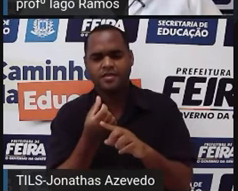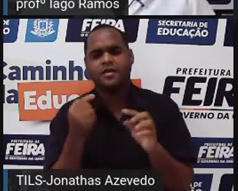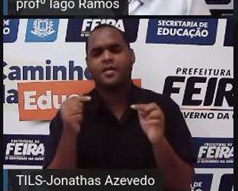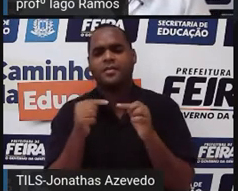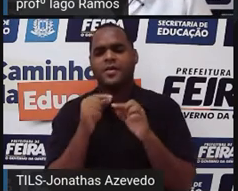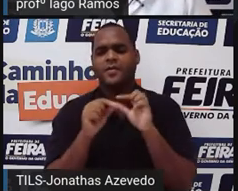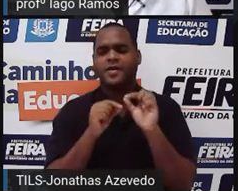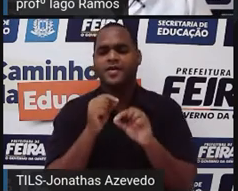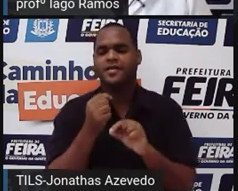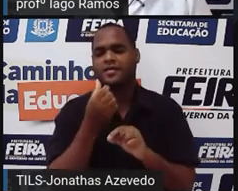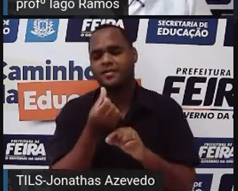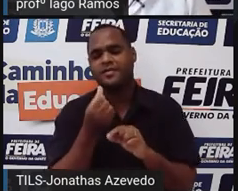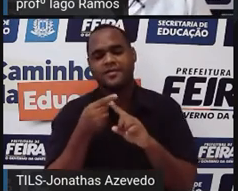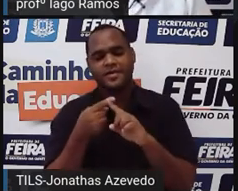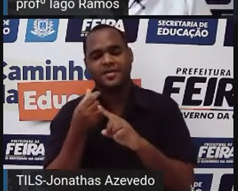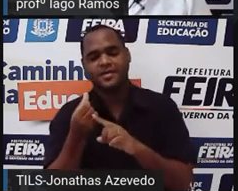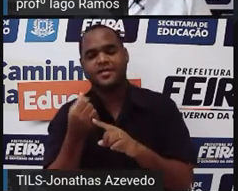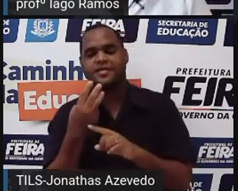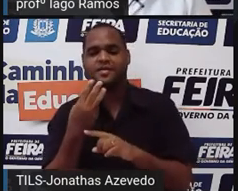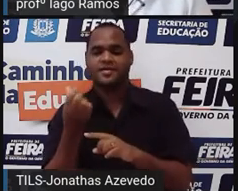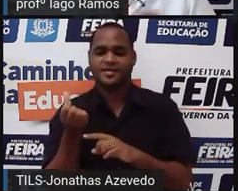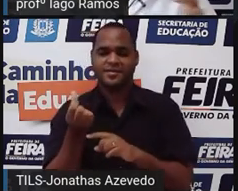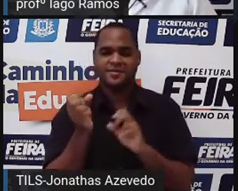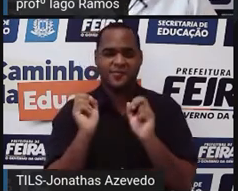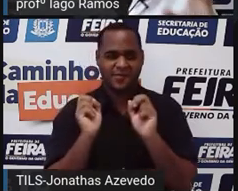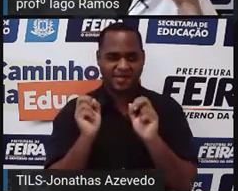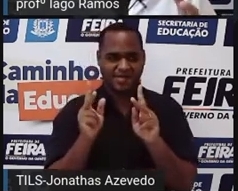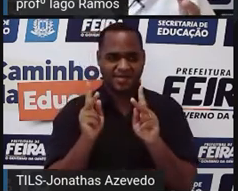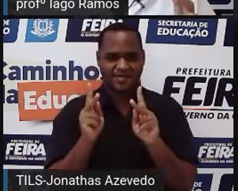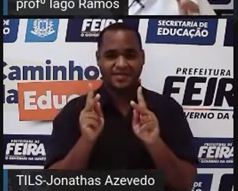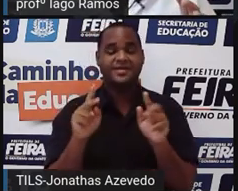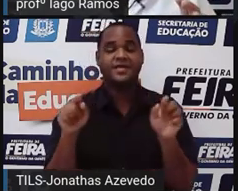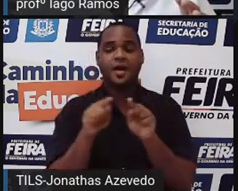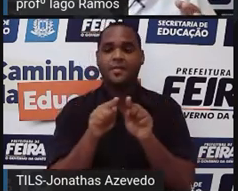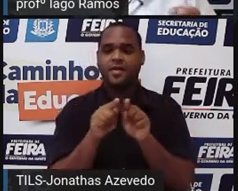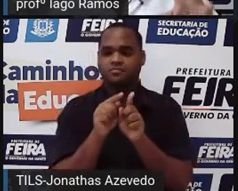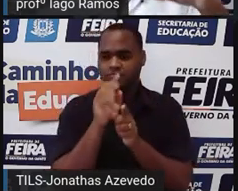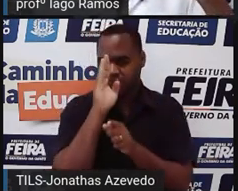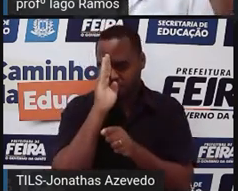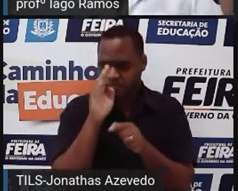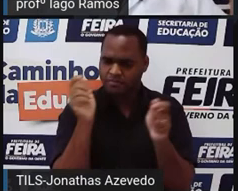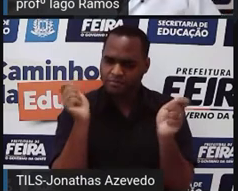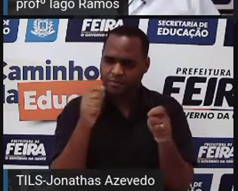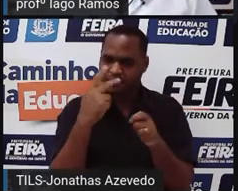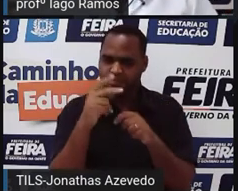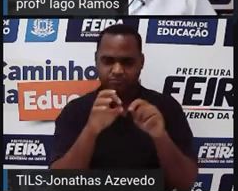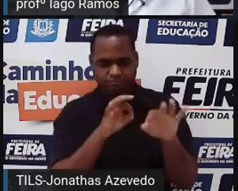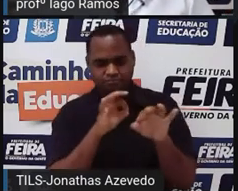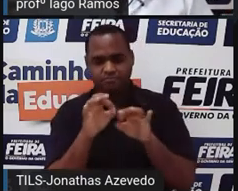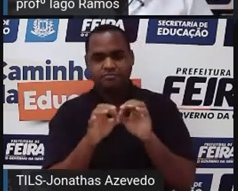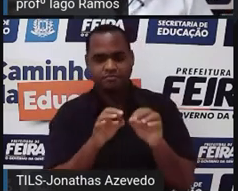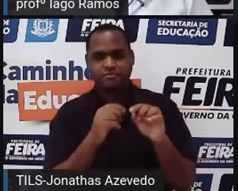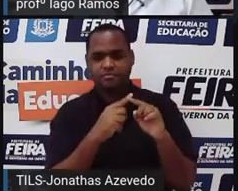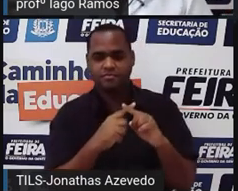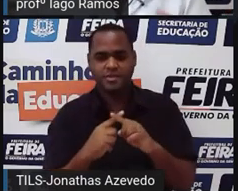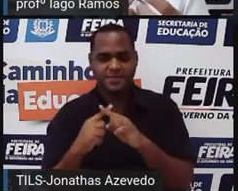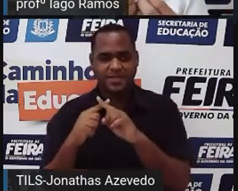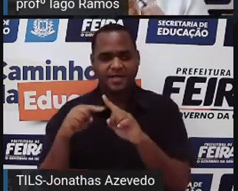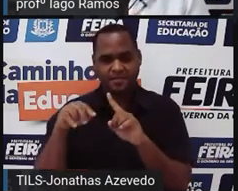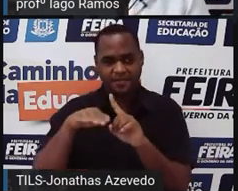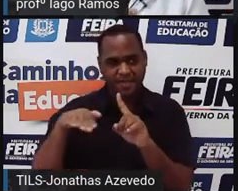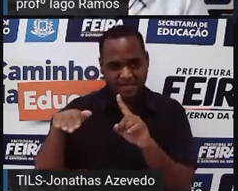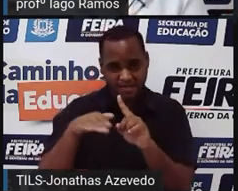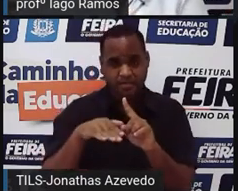é 36, tá bom? Tá? Então direto você pode fazer isso. Multiplica as bases,